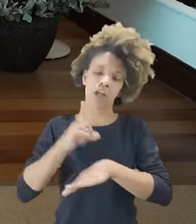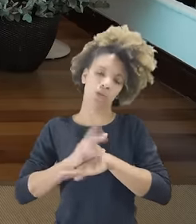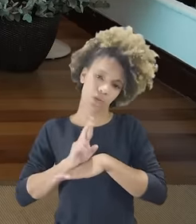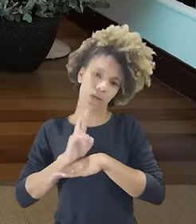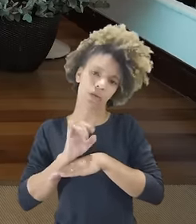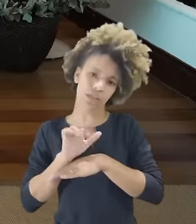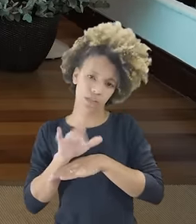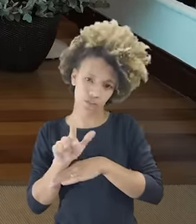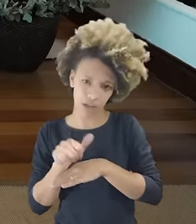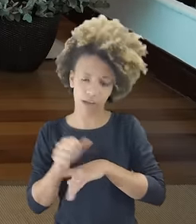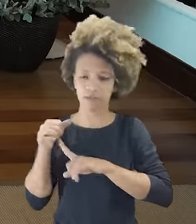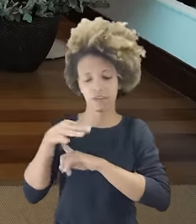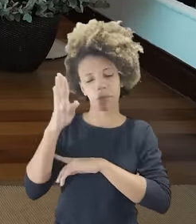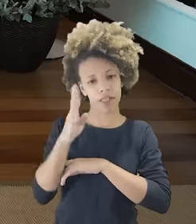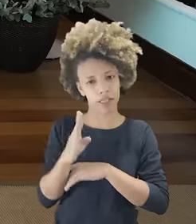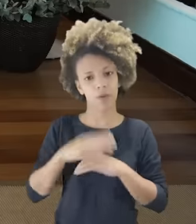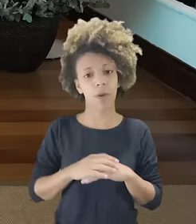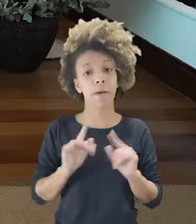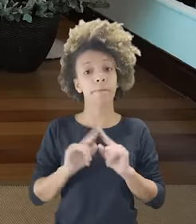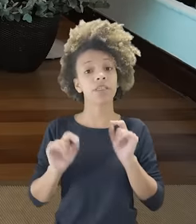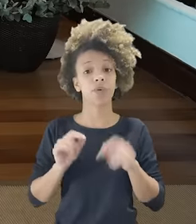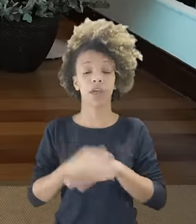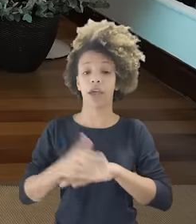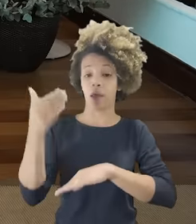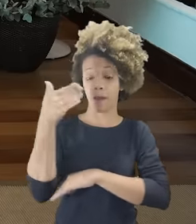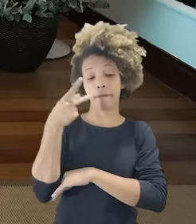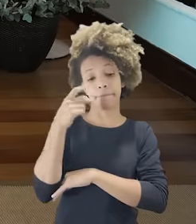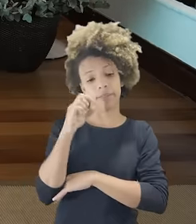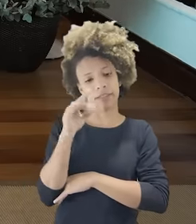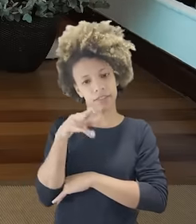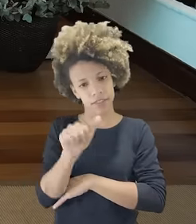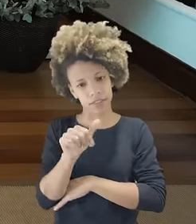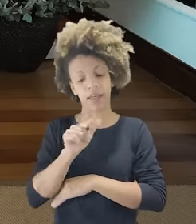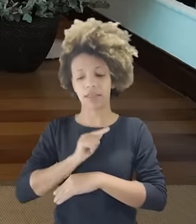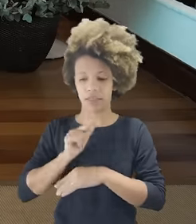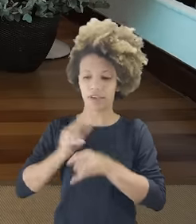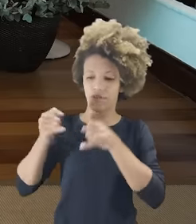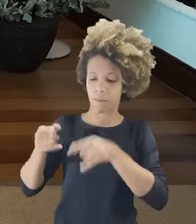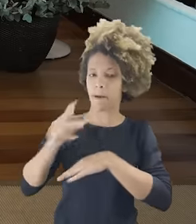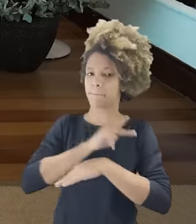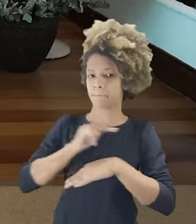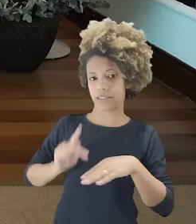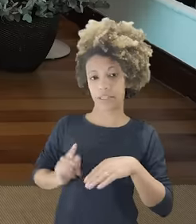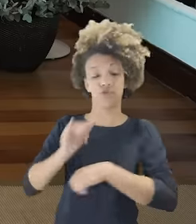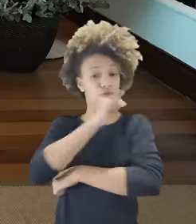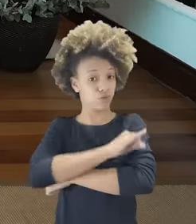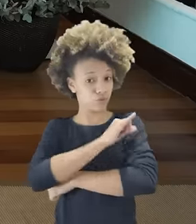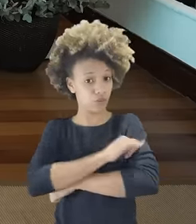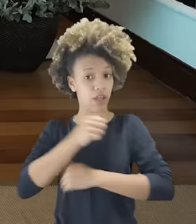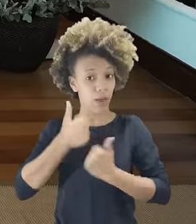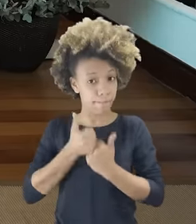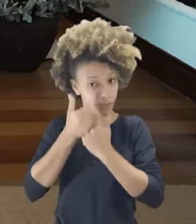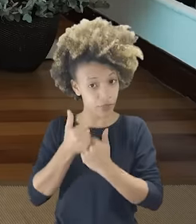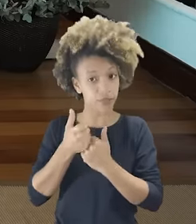Rosângela que está bombando pelo Brasil inteiro esse Hotel Pestana oferecer uma suíte presidencial pensar no Rio de Janeiro que está aqui